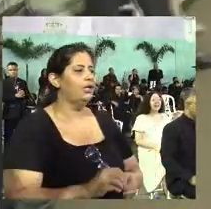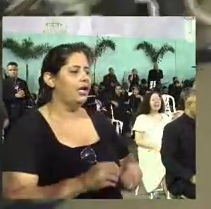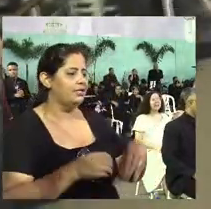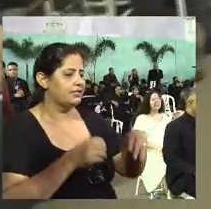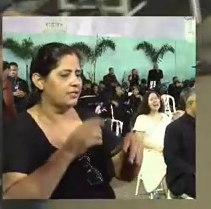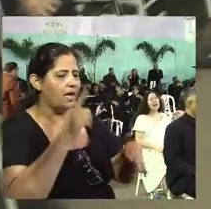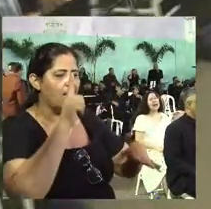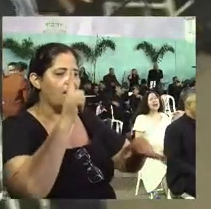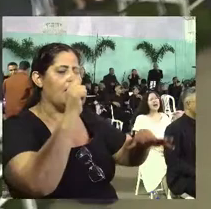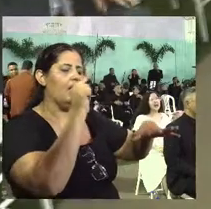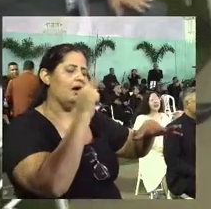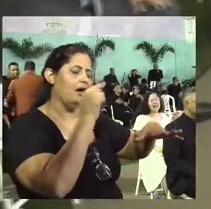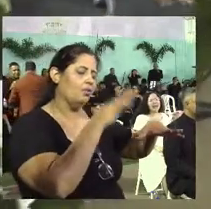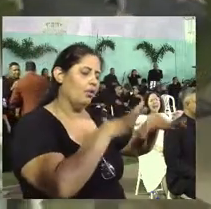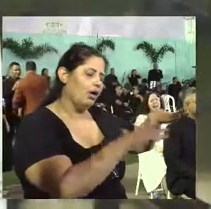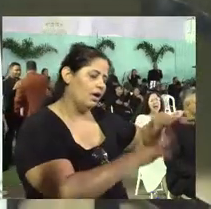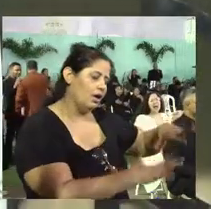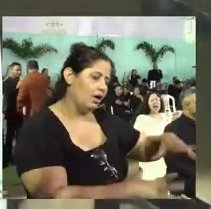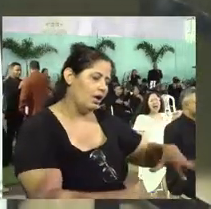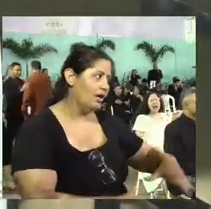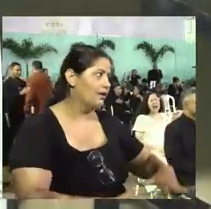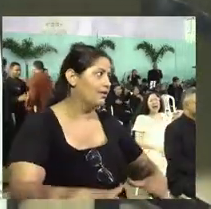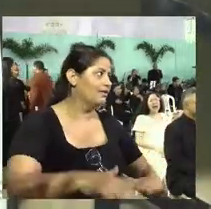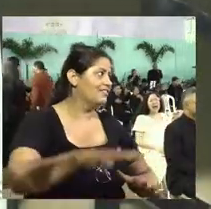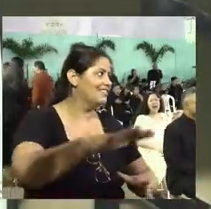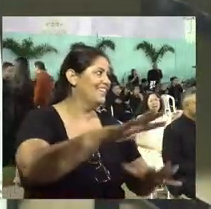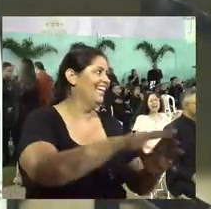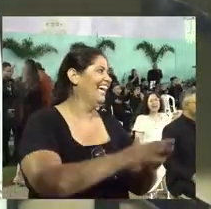sobre as águas